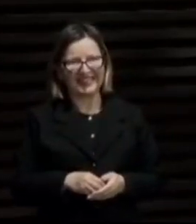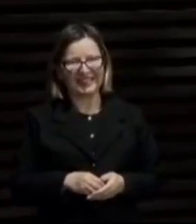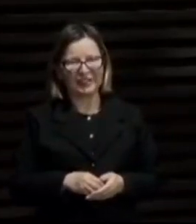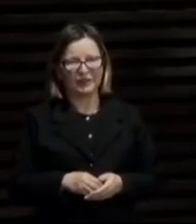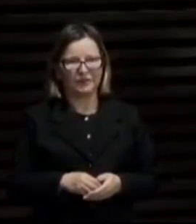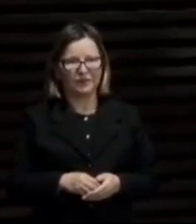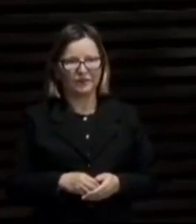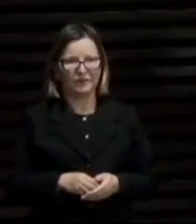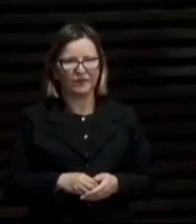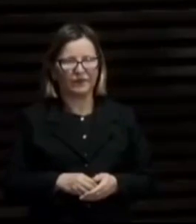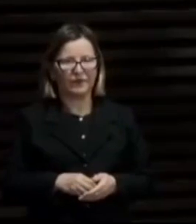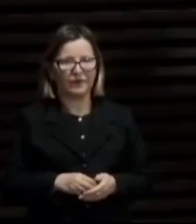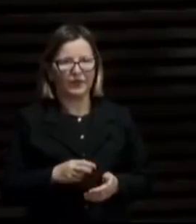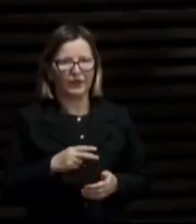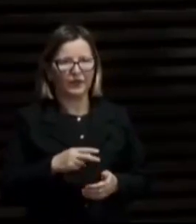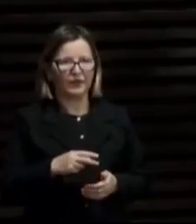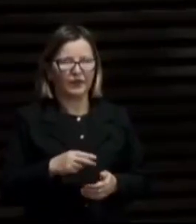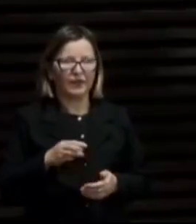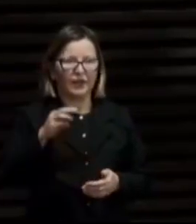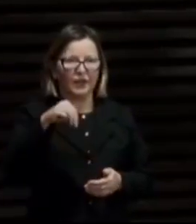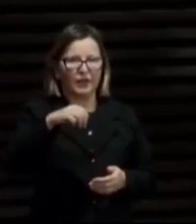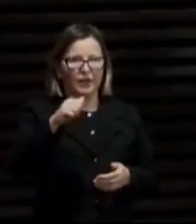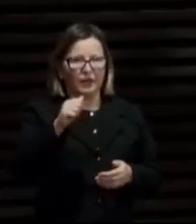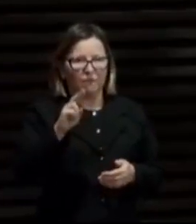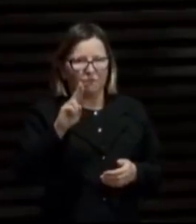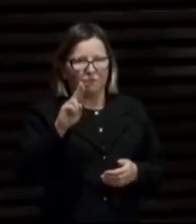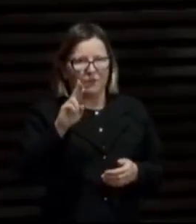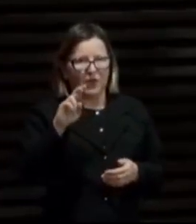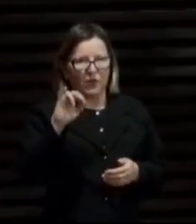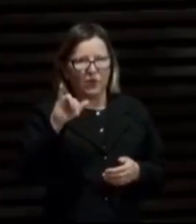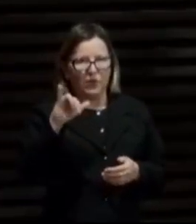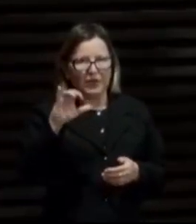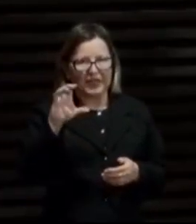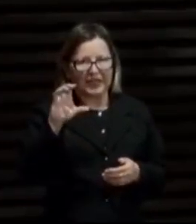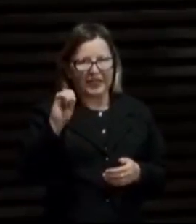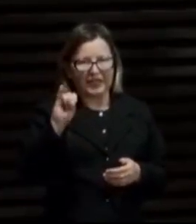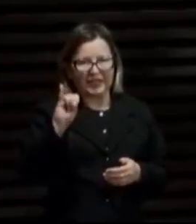O Maurício sempre usa uma frase, né, Maurício, daqueles assim, se a gente...